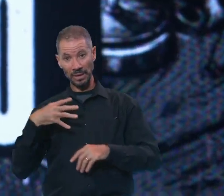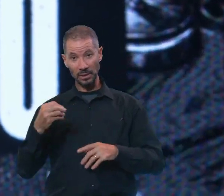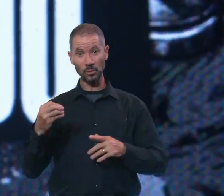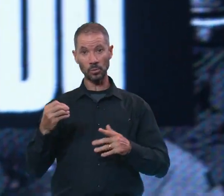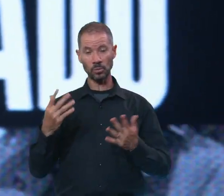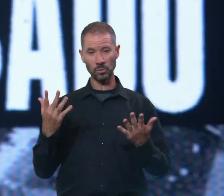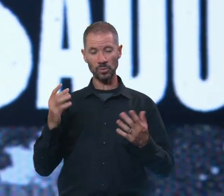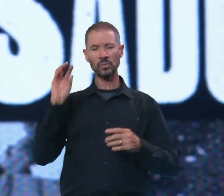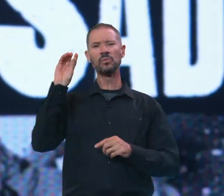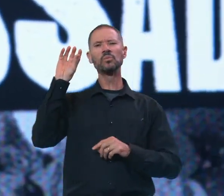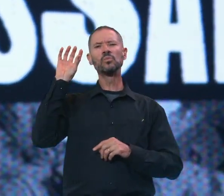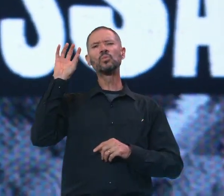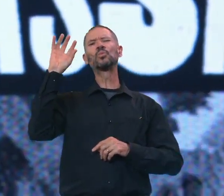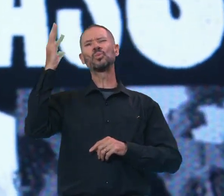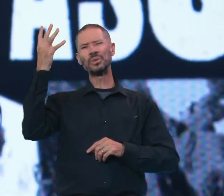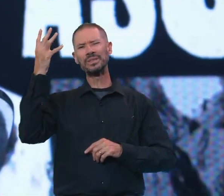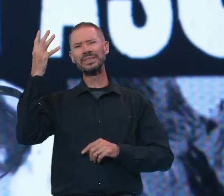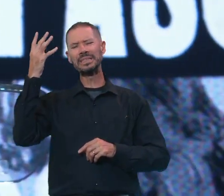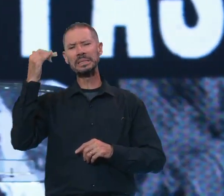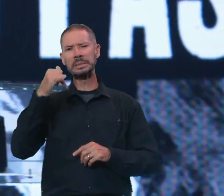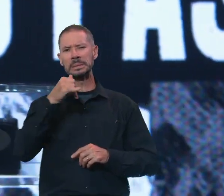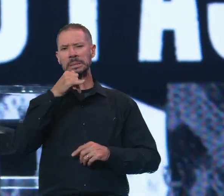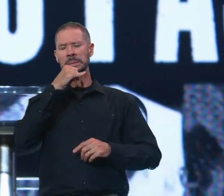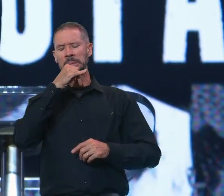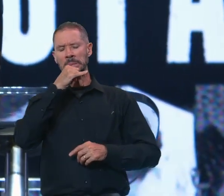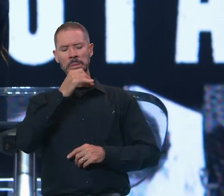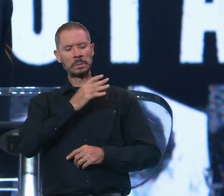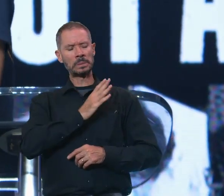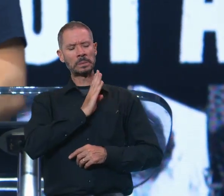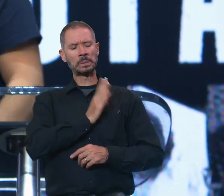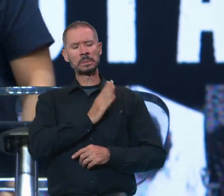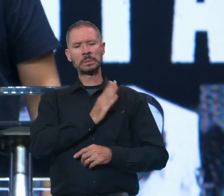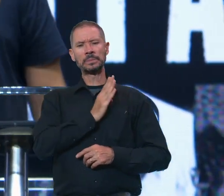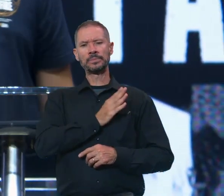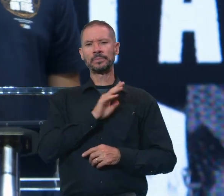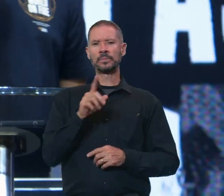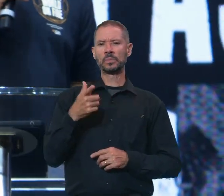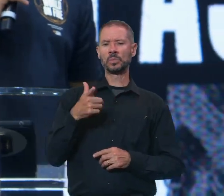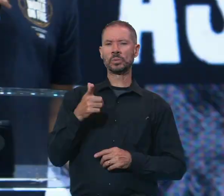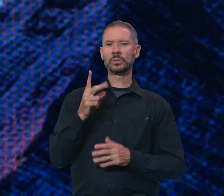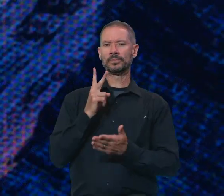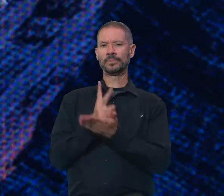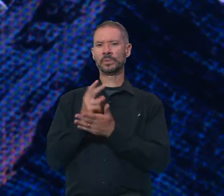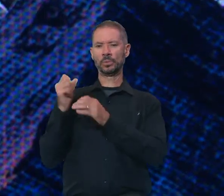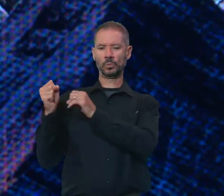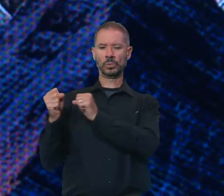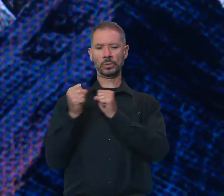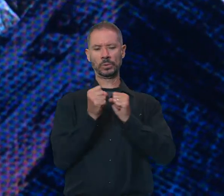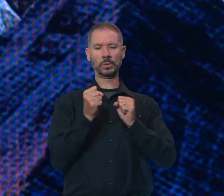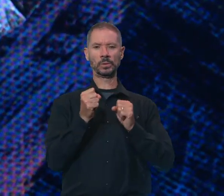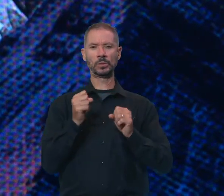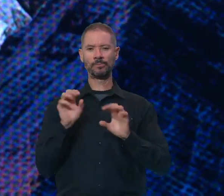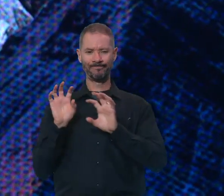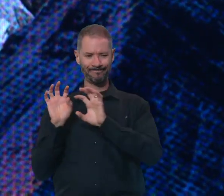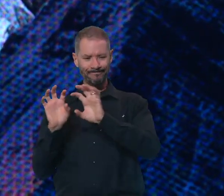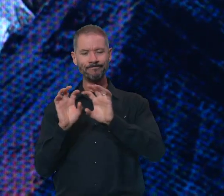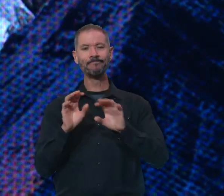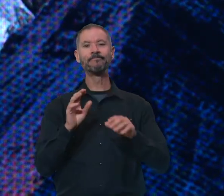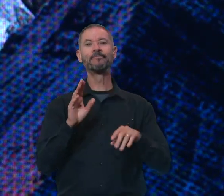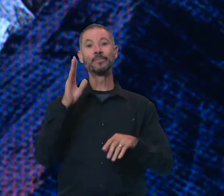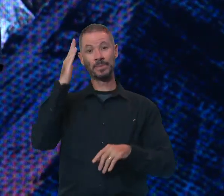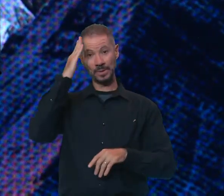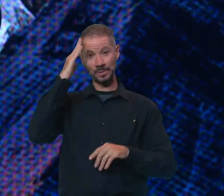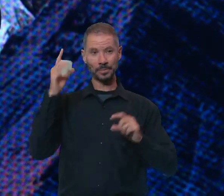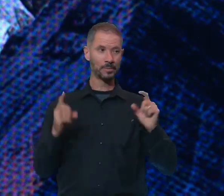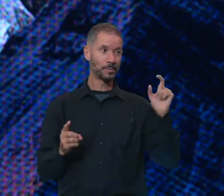E quando isso acontece, por mais que possa entristecer o nosso coração, não tem o mesmo poder de nos afetar. Sabe por quê? O inimigo